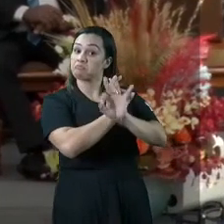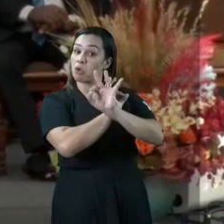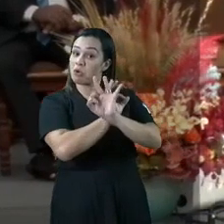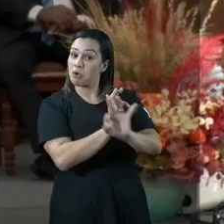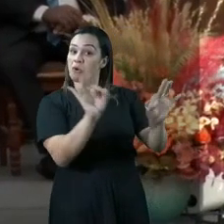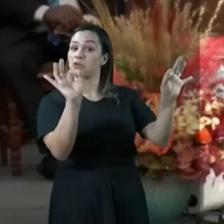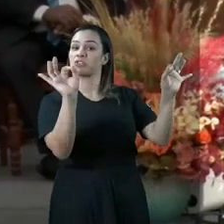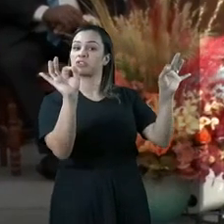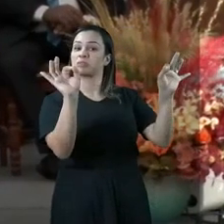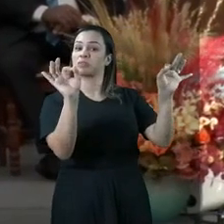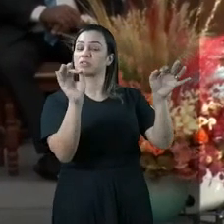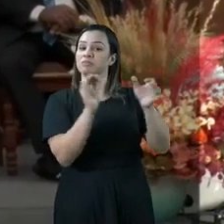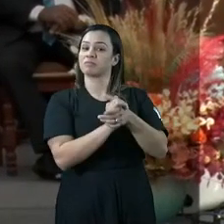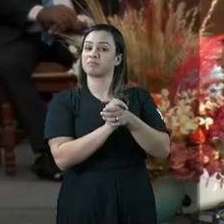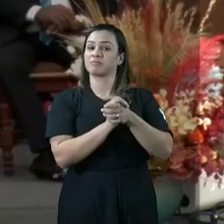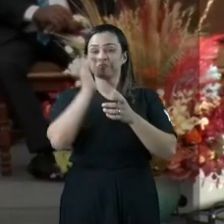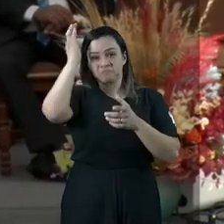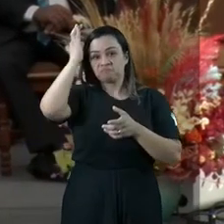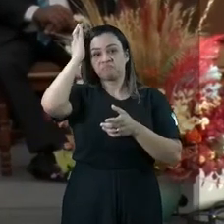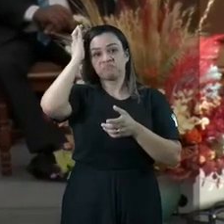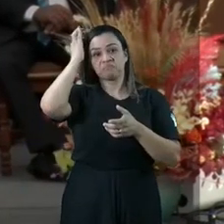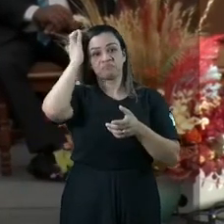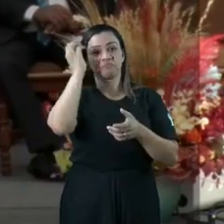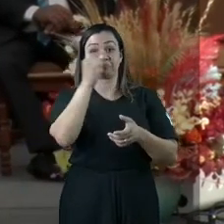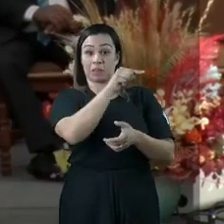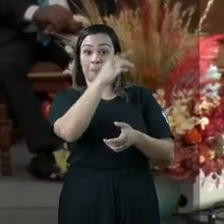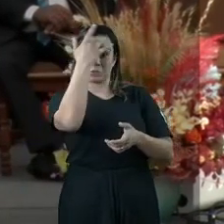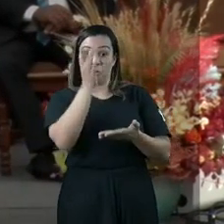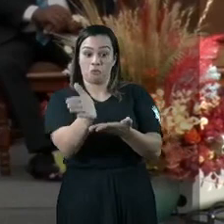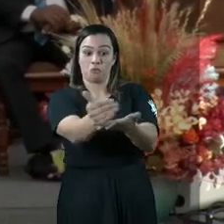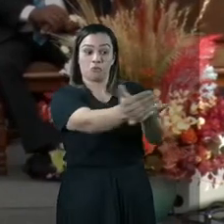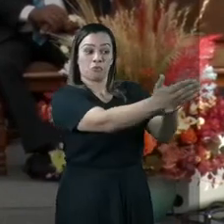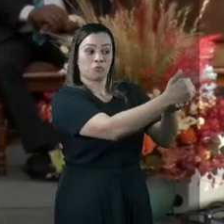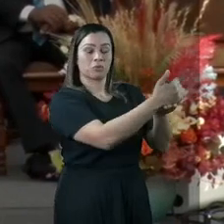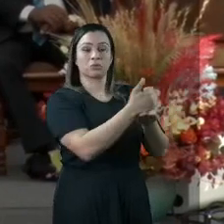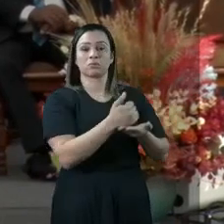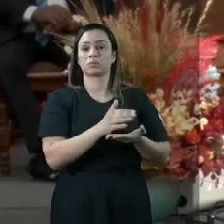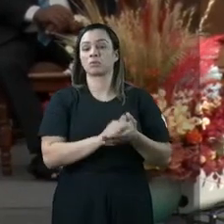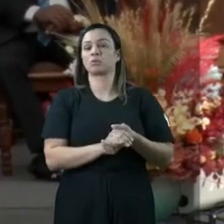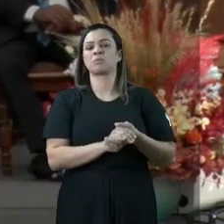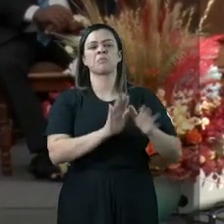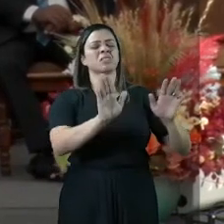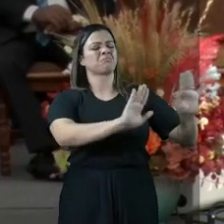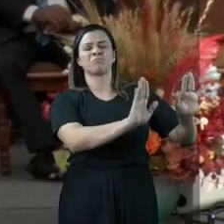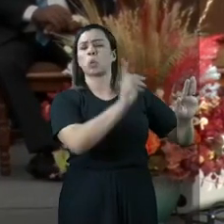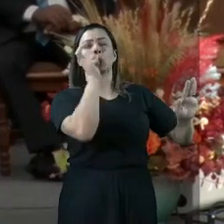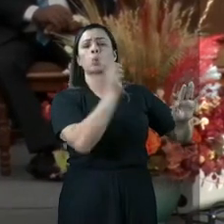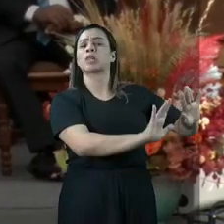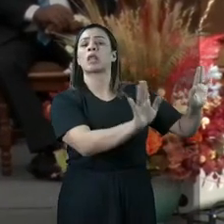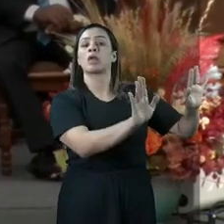É respeitado porque você angaria muitos fundos na coletoria, não está? Mas eu não tenho tempo para perder com o que você conquistou aqui. A minha palavra para